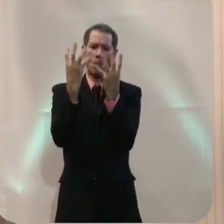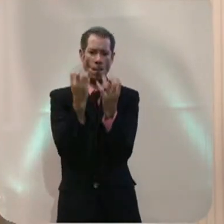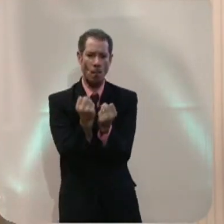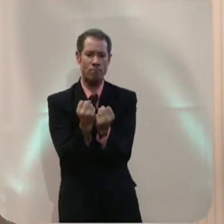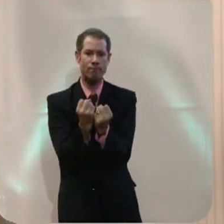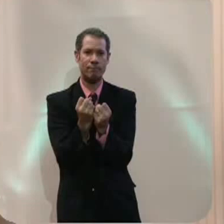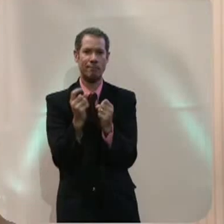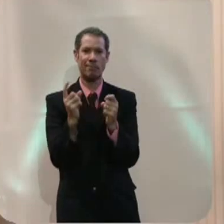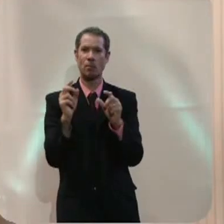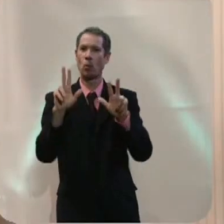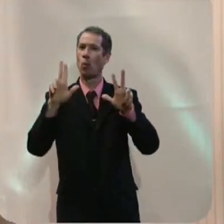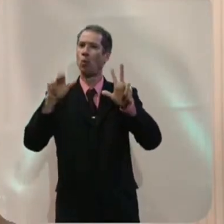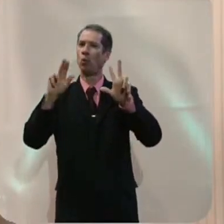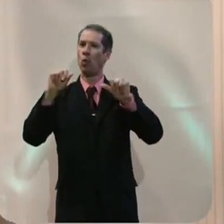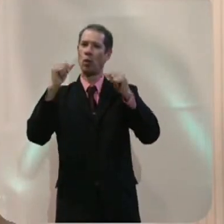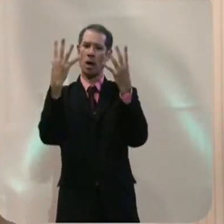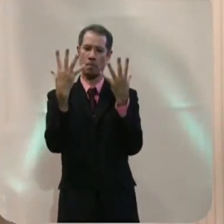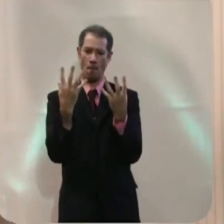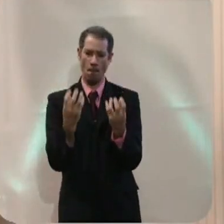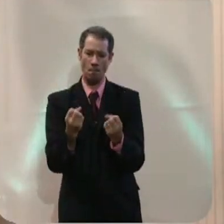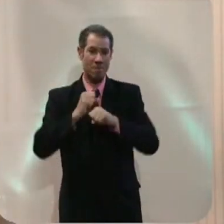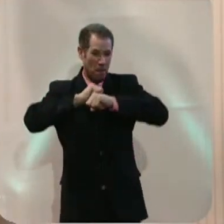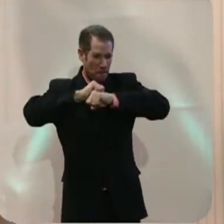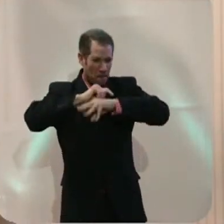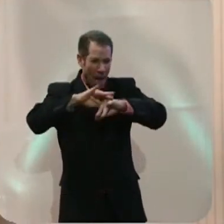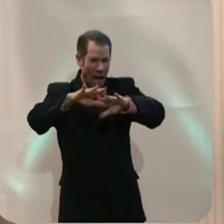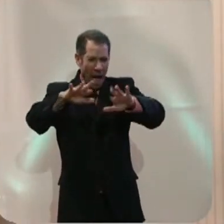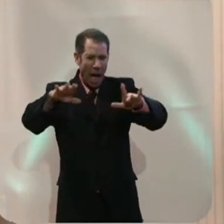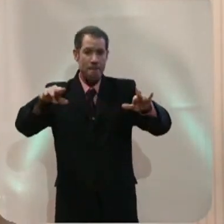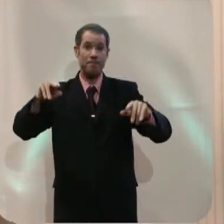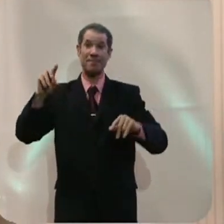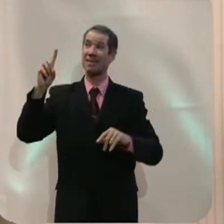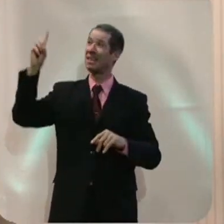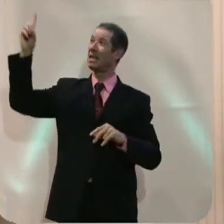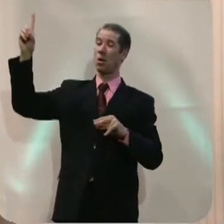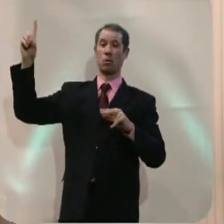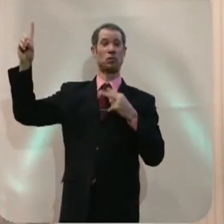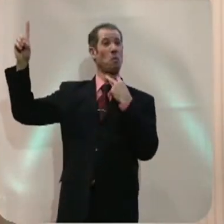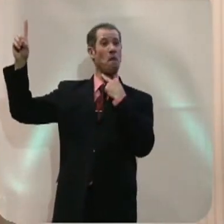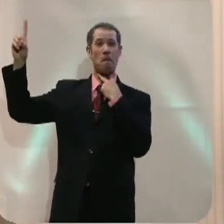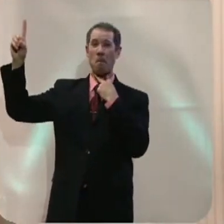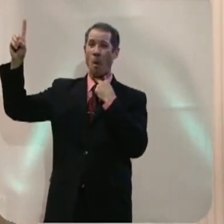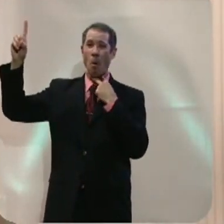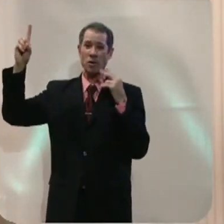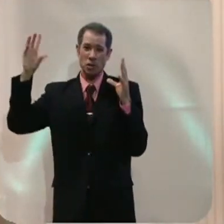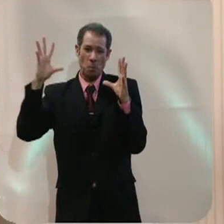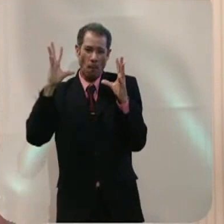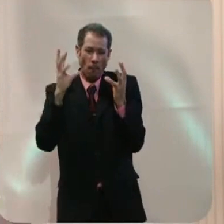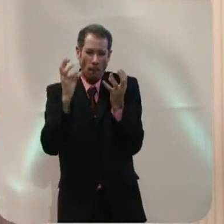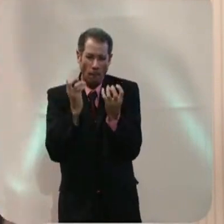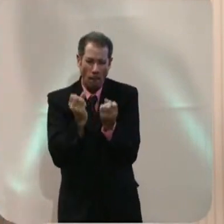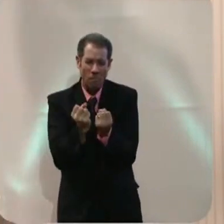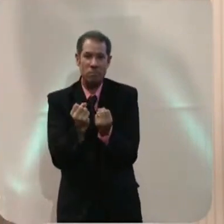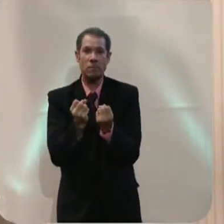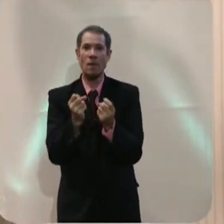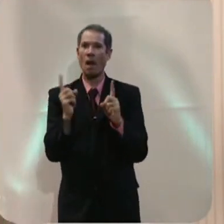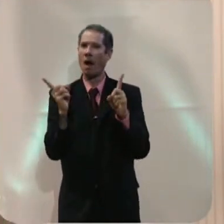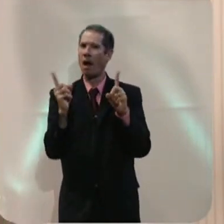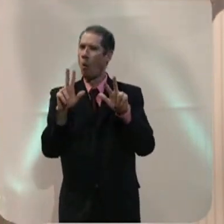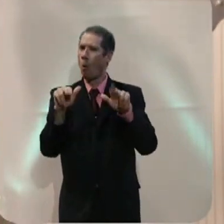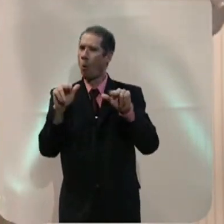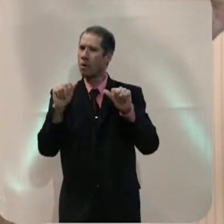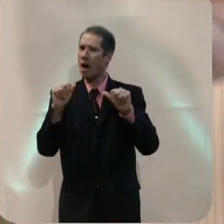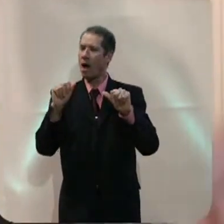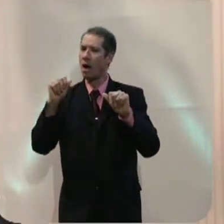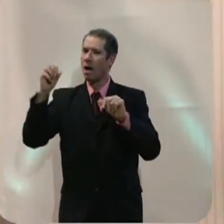ela é inesgotável. Sabe, Deus não pode ser esgotado. Então a fonte